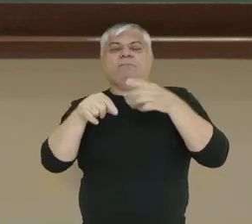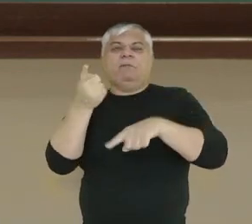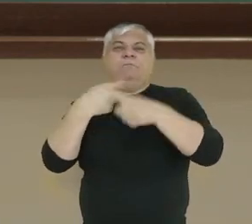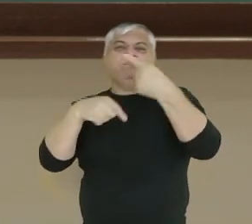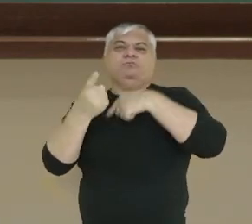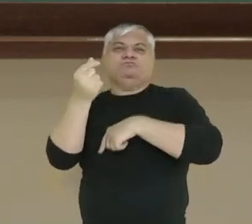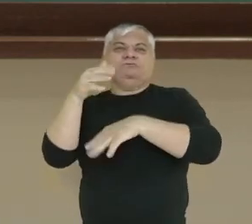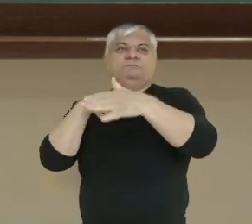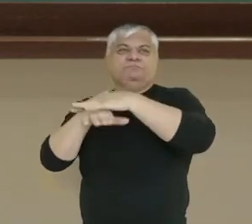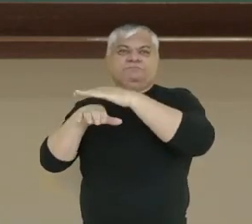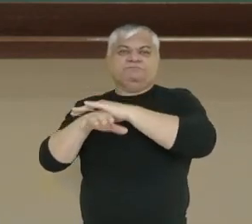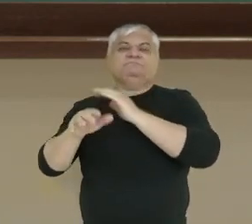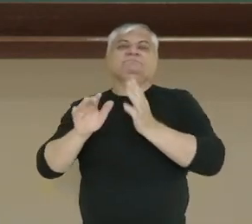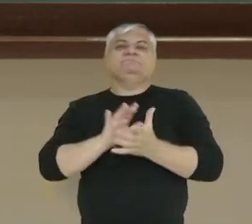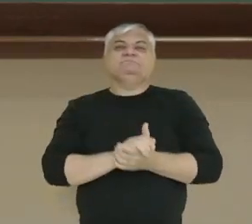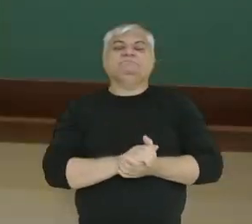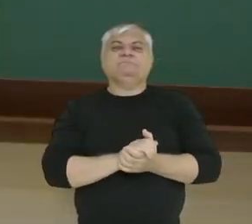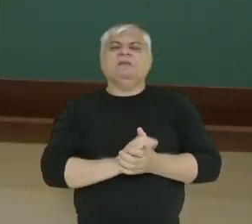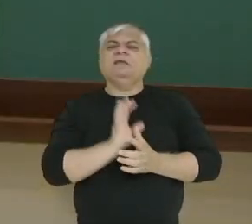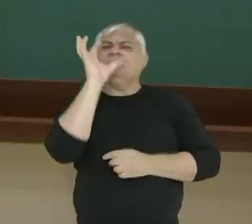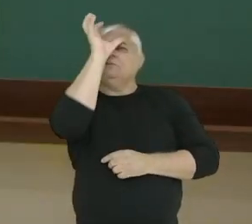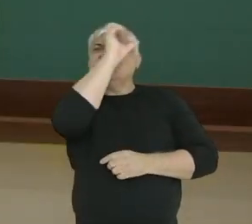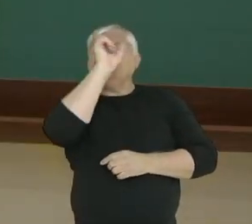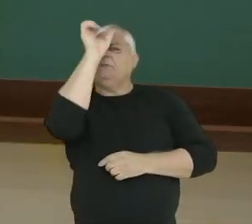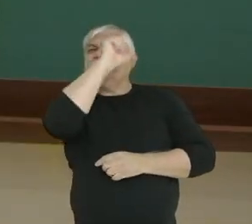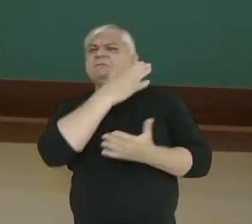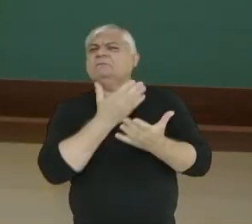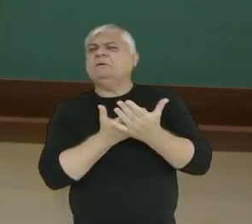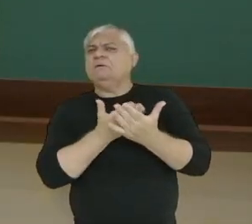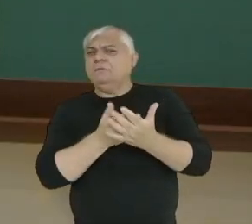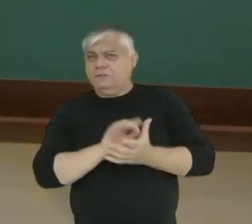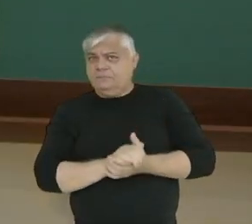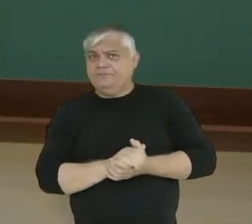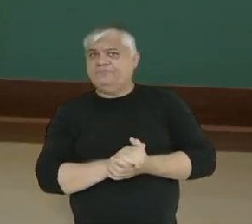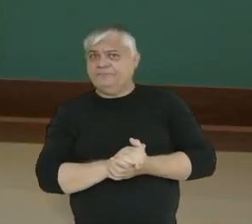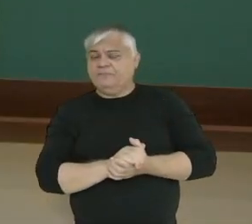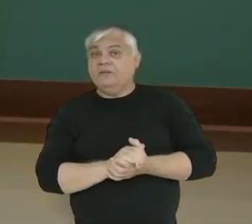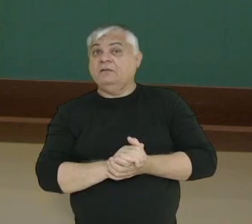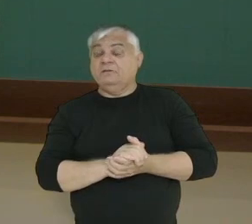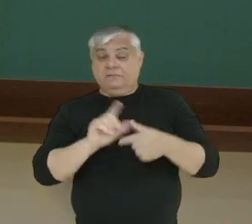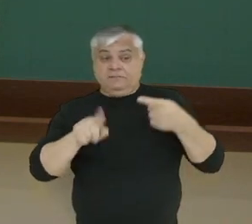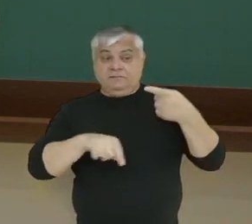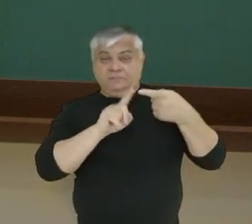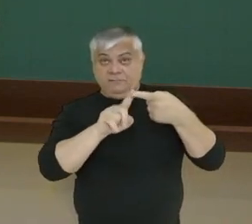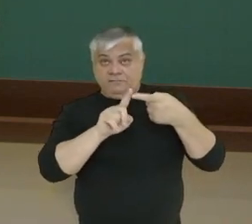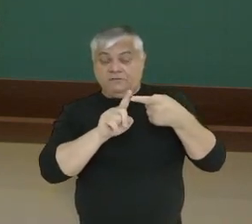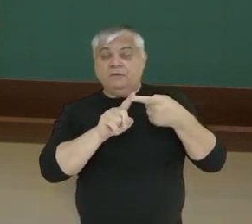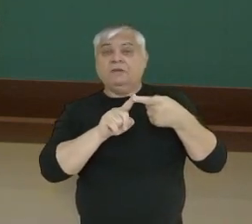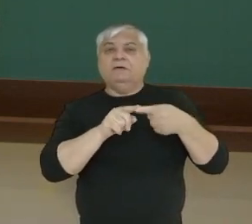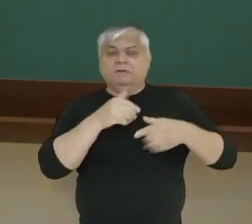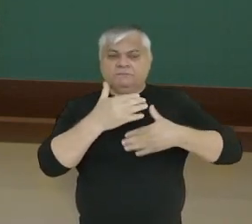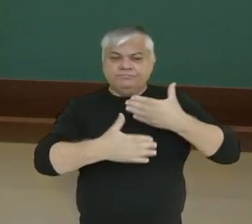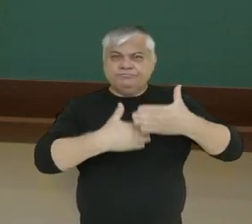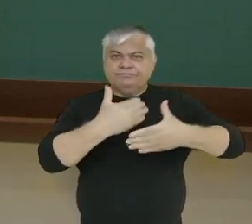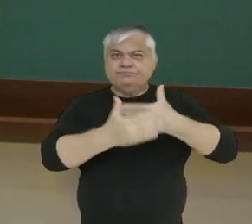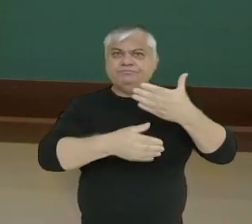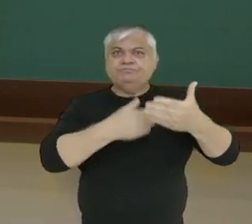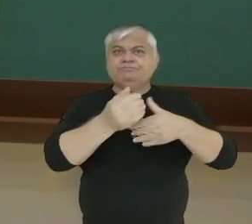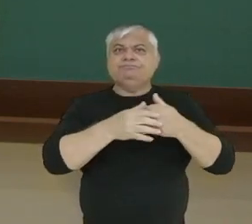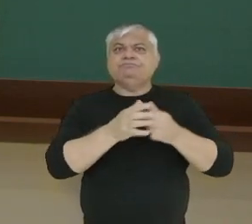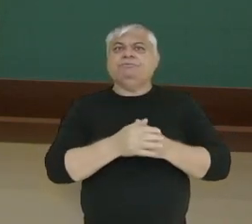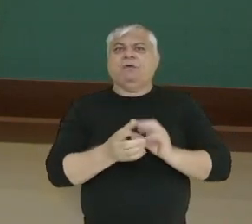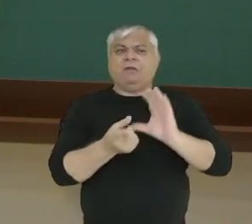Japão. Bom, o que nós vimos nessa aula? Nós vimos que com o processo de aceleração